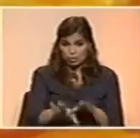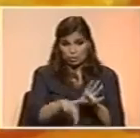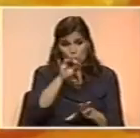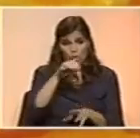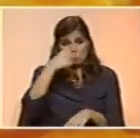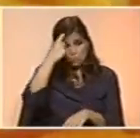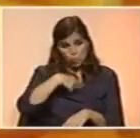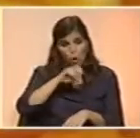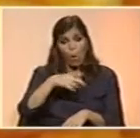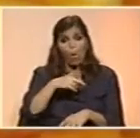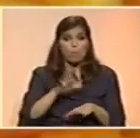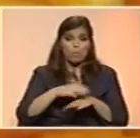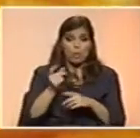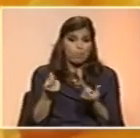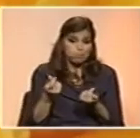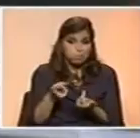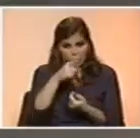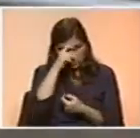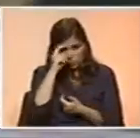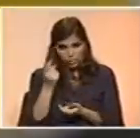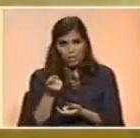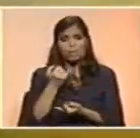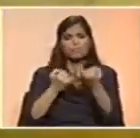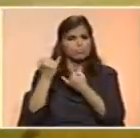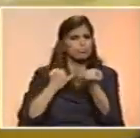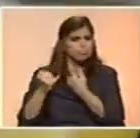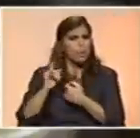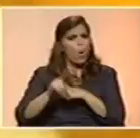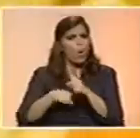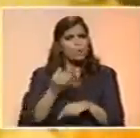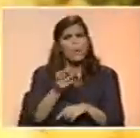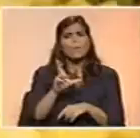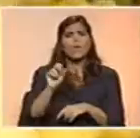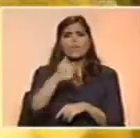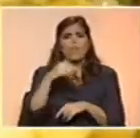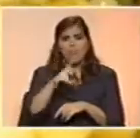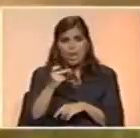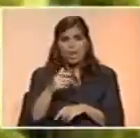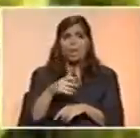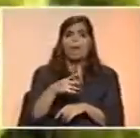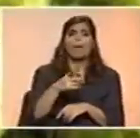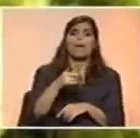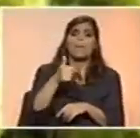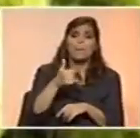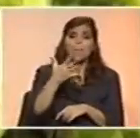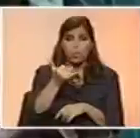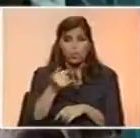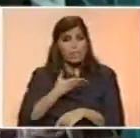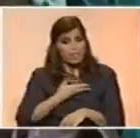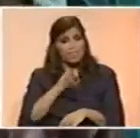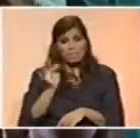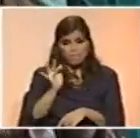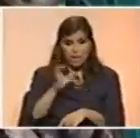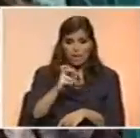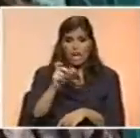sua situação financeira, encontra substitutos naturais para a proteína, vitaminas B12 ou D, ferro, cálcio